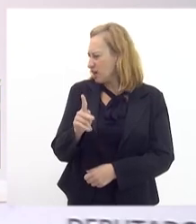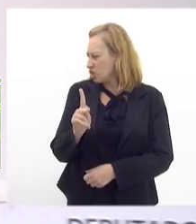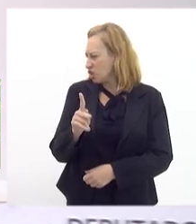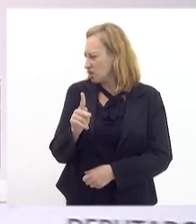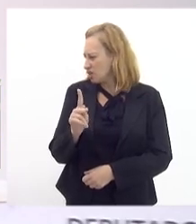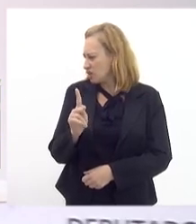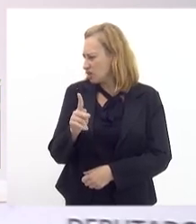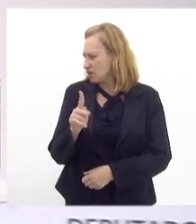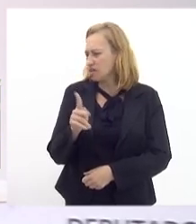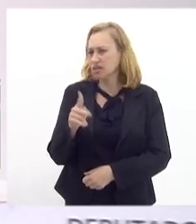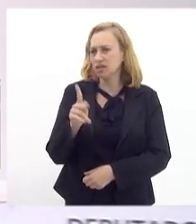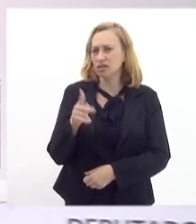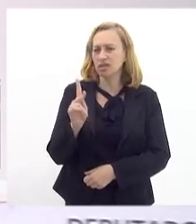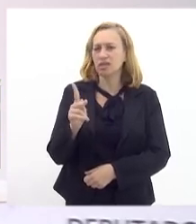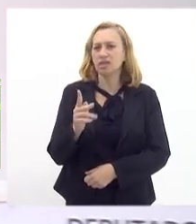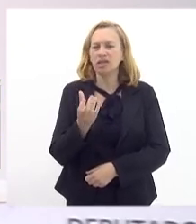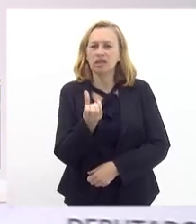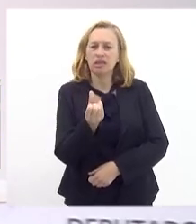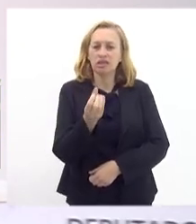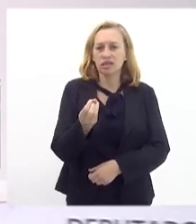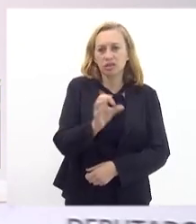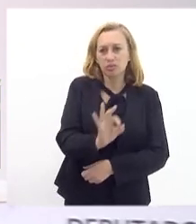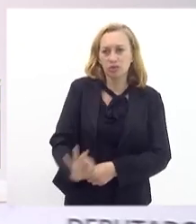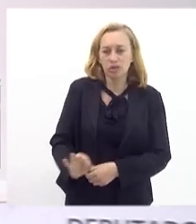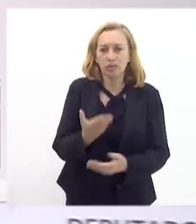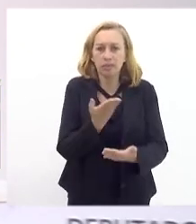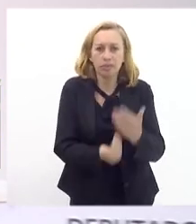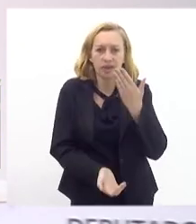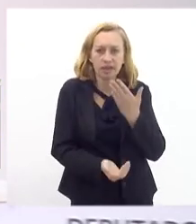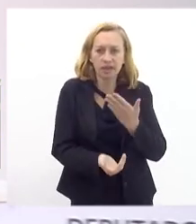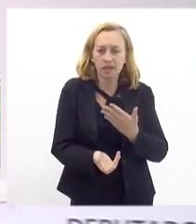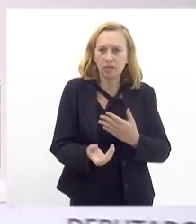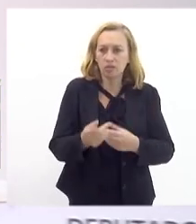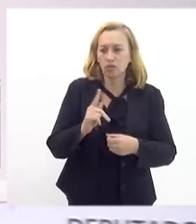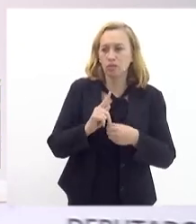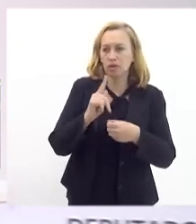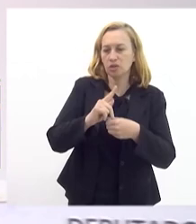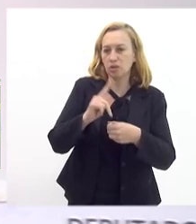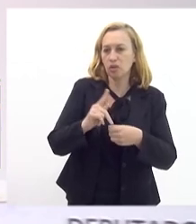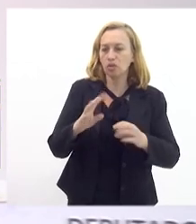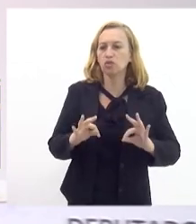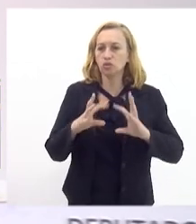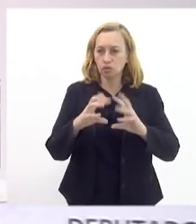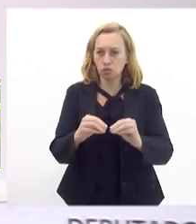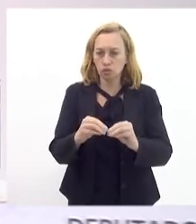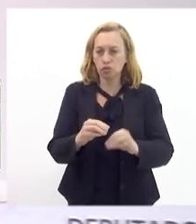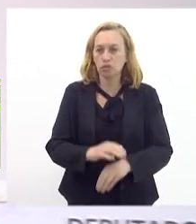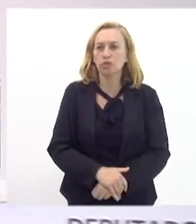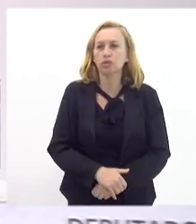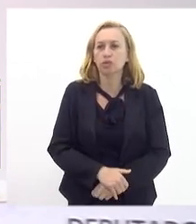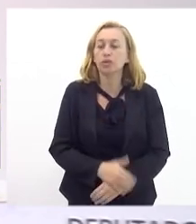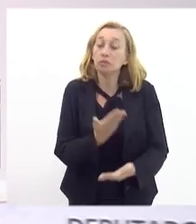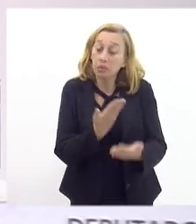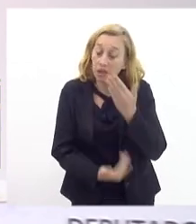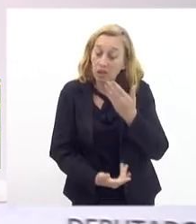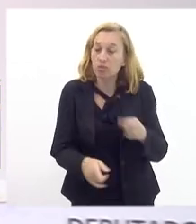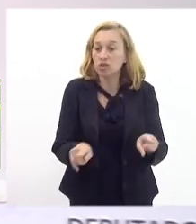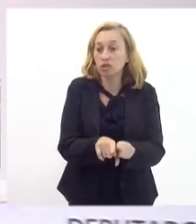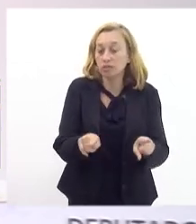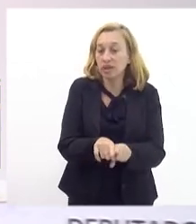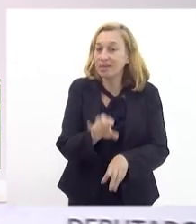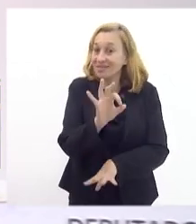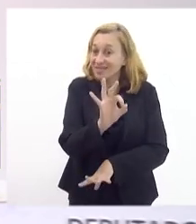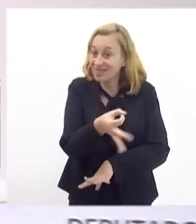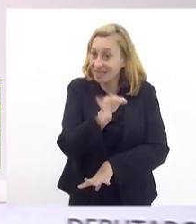do mesmo Isto é perdemos olhos perder um participações especiais e perdemos